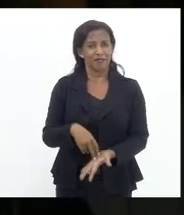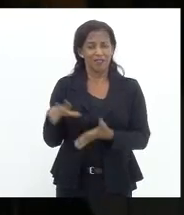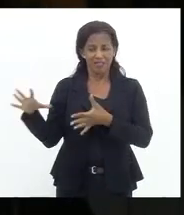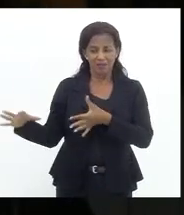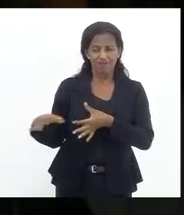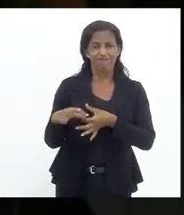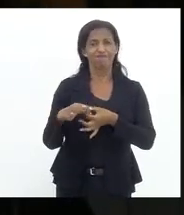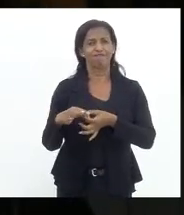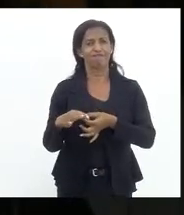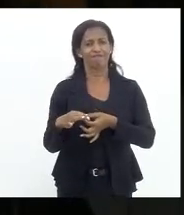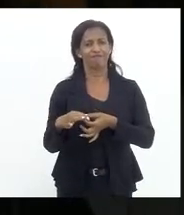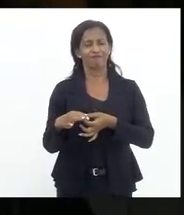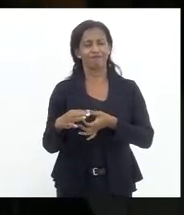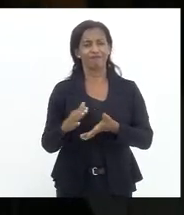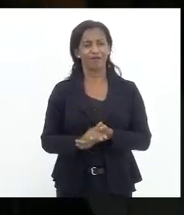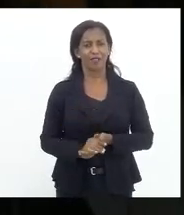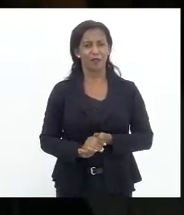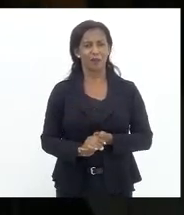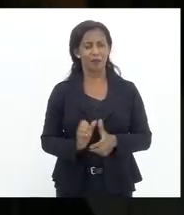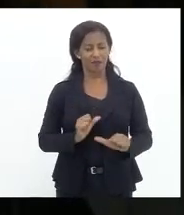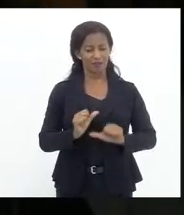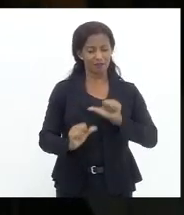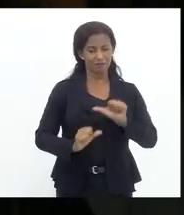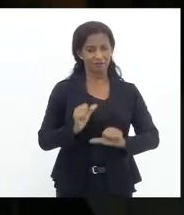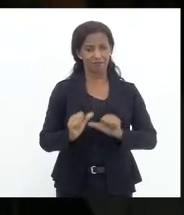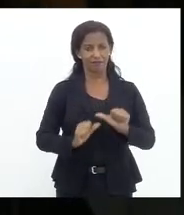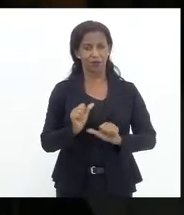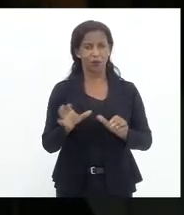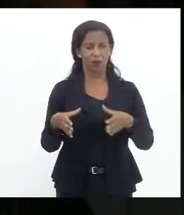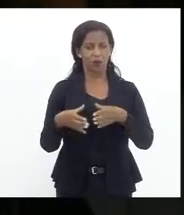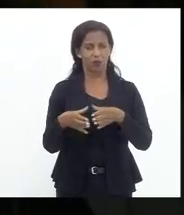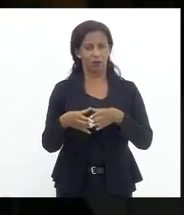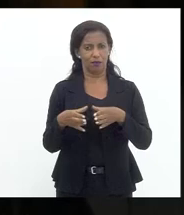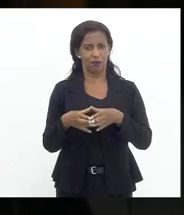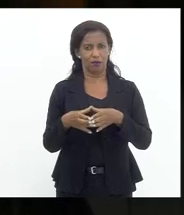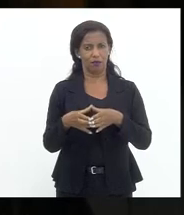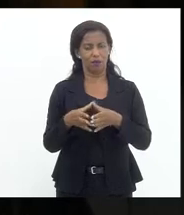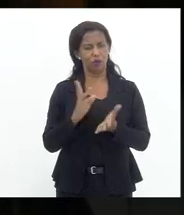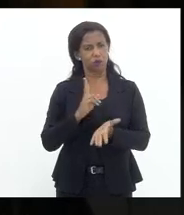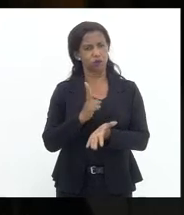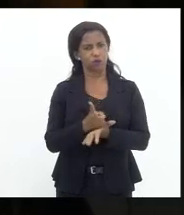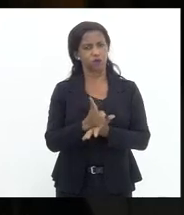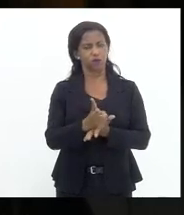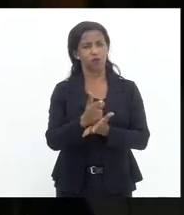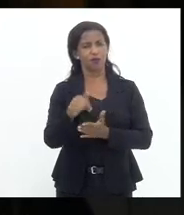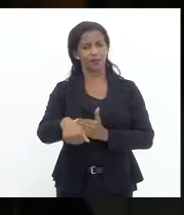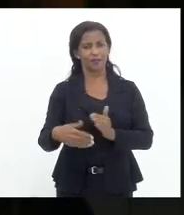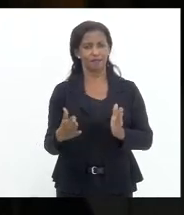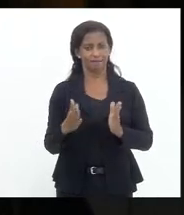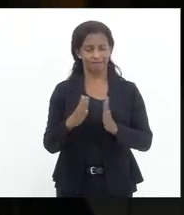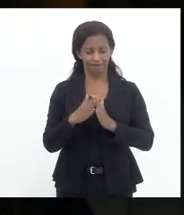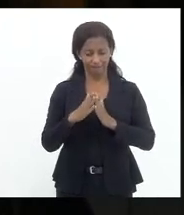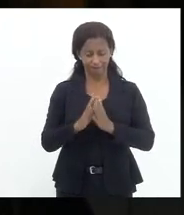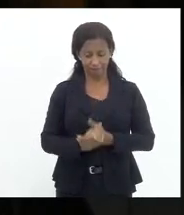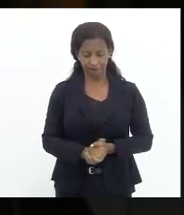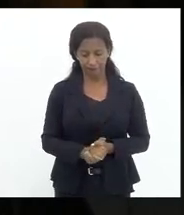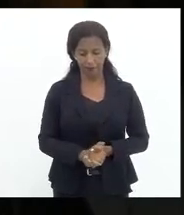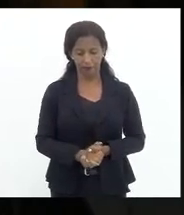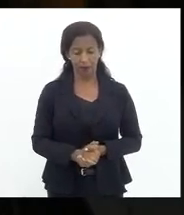credenciando para se tornar uma comissão permanente aqui na Casa. E aí eu quero